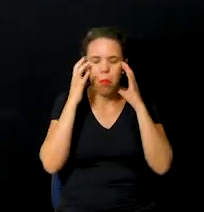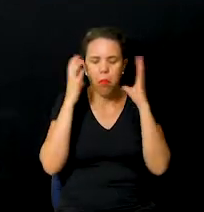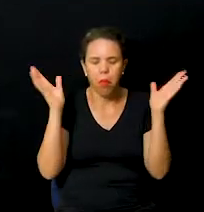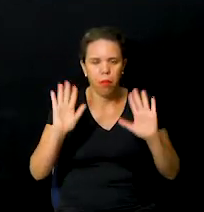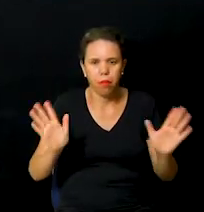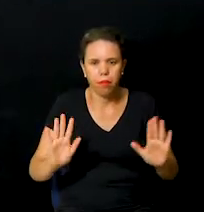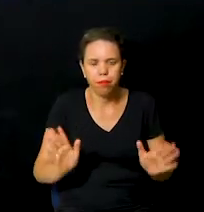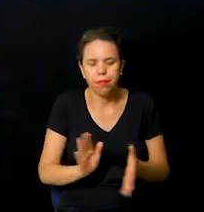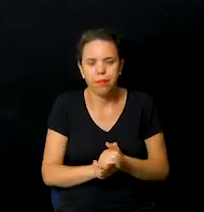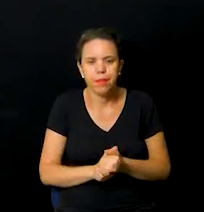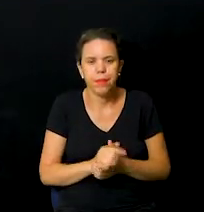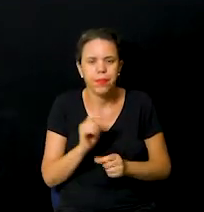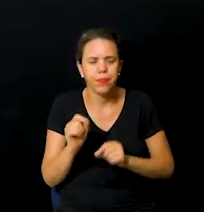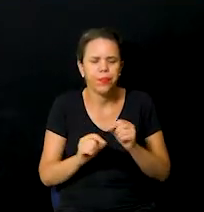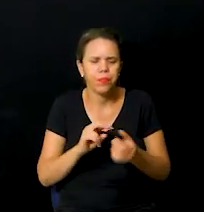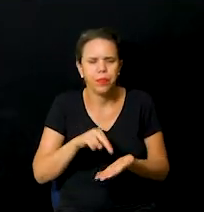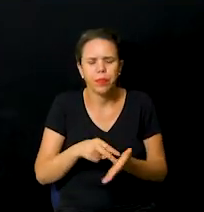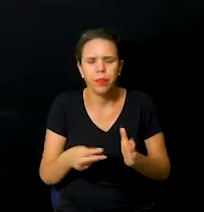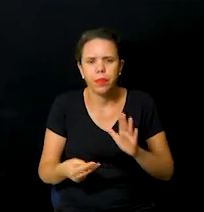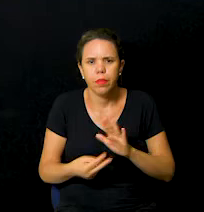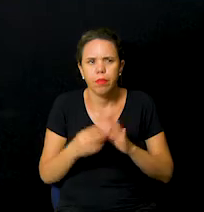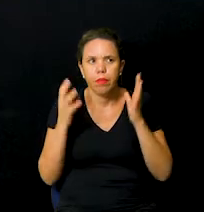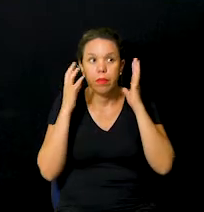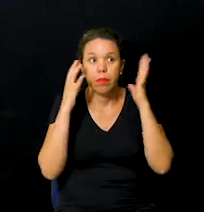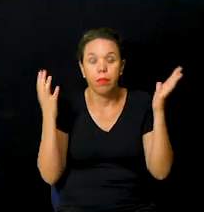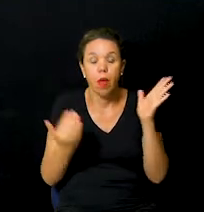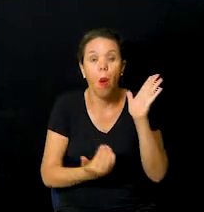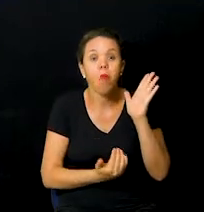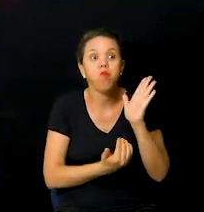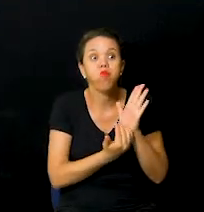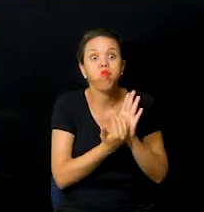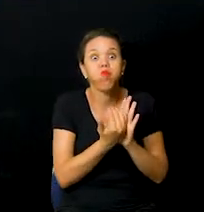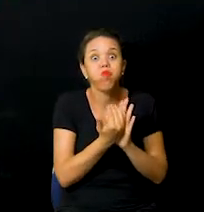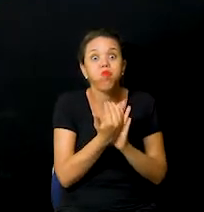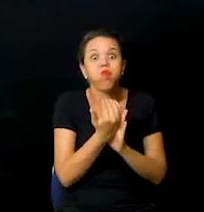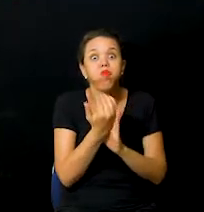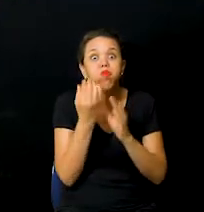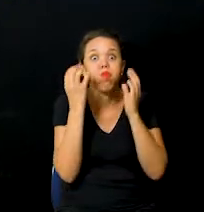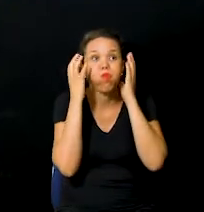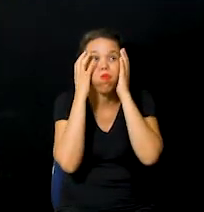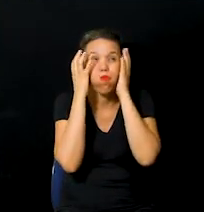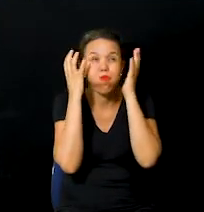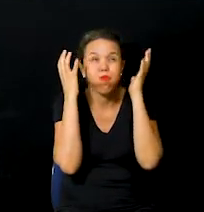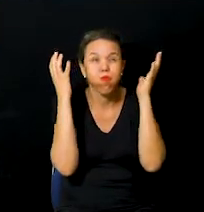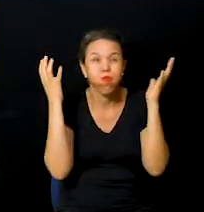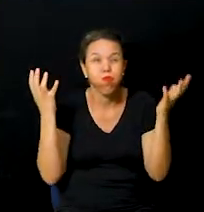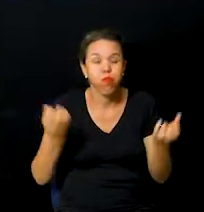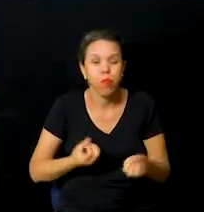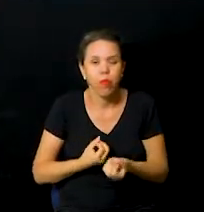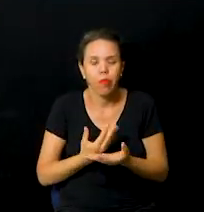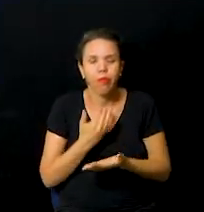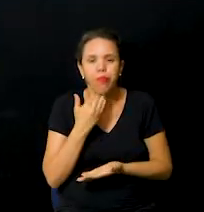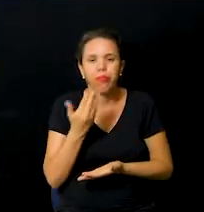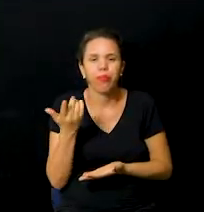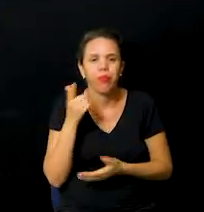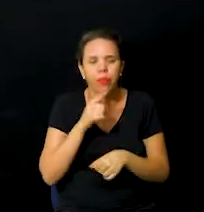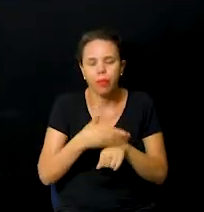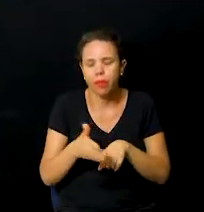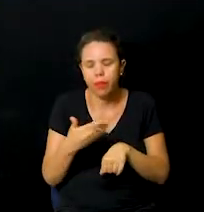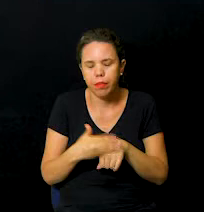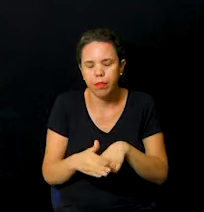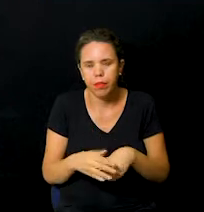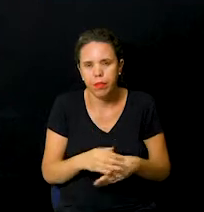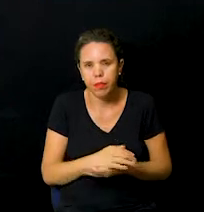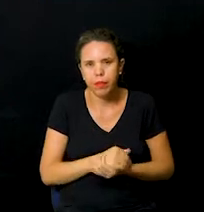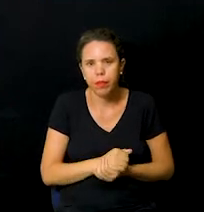mental. E o que é obesidade mental é excesso, excesso, excesso, excesso, excesso, excesso e